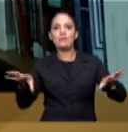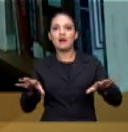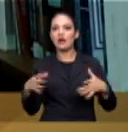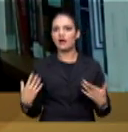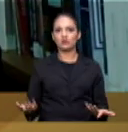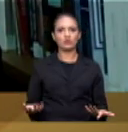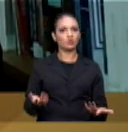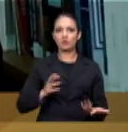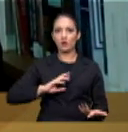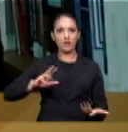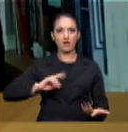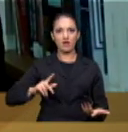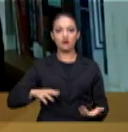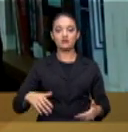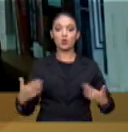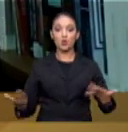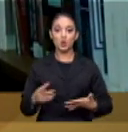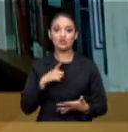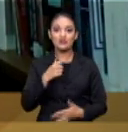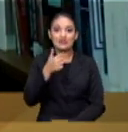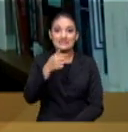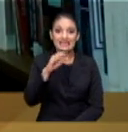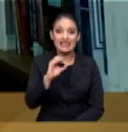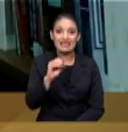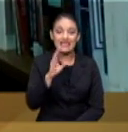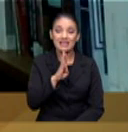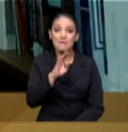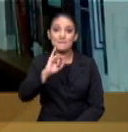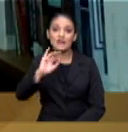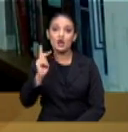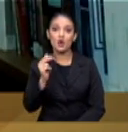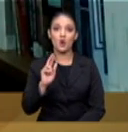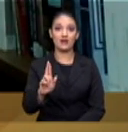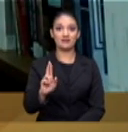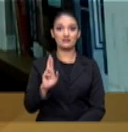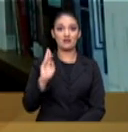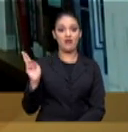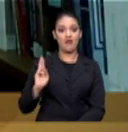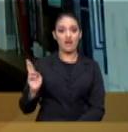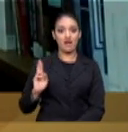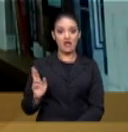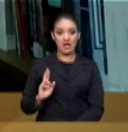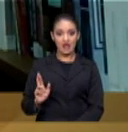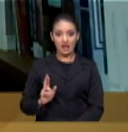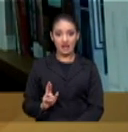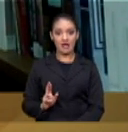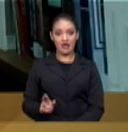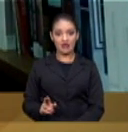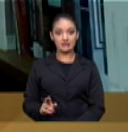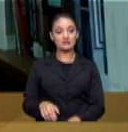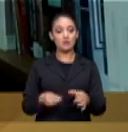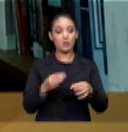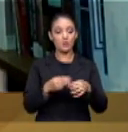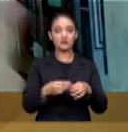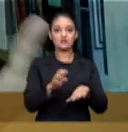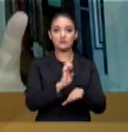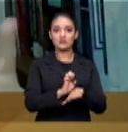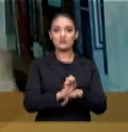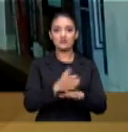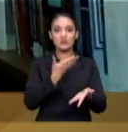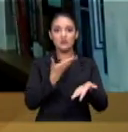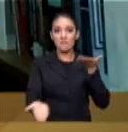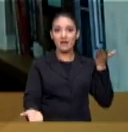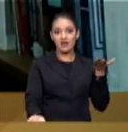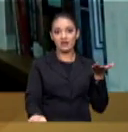Isso hoje importa em 70 bilhões de reais que deixam de ser transferidos dos cofres municipais e